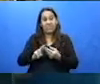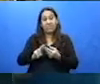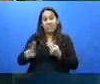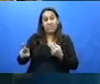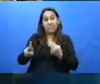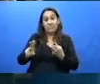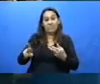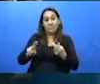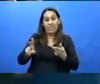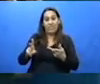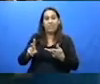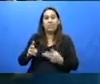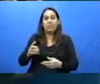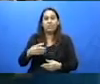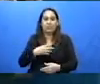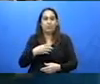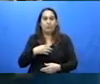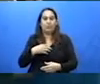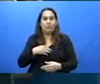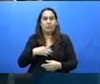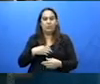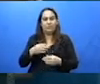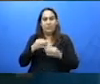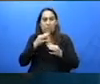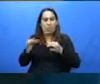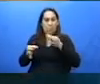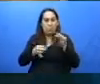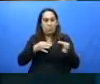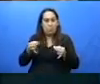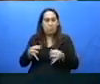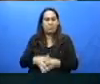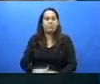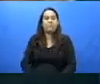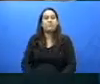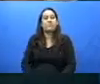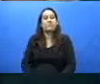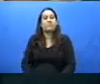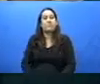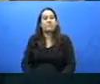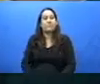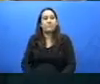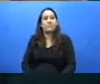a casa, então elas poderiam dividir a casa das bonecas também, né?